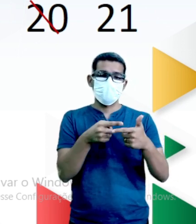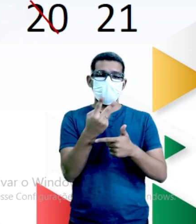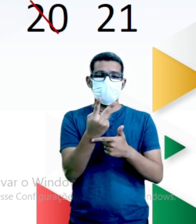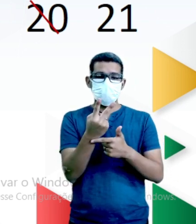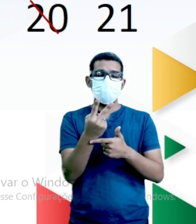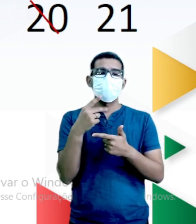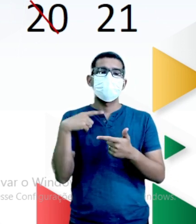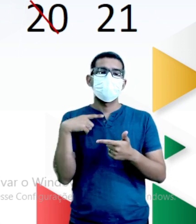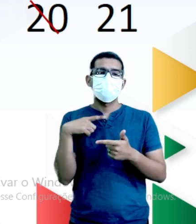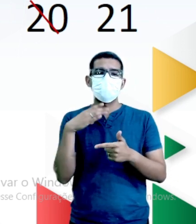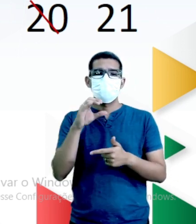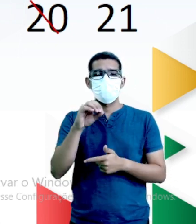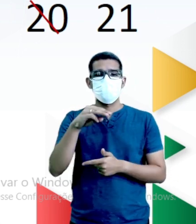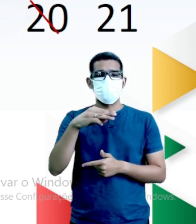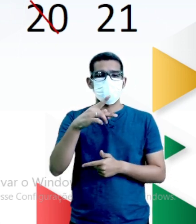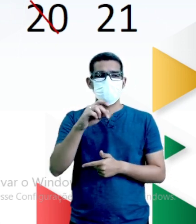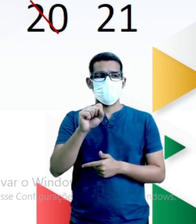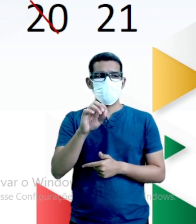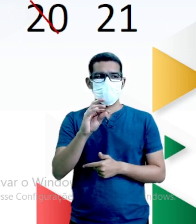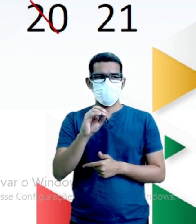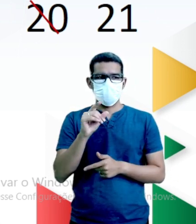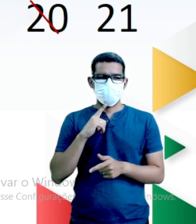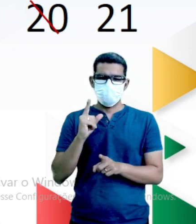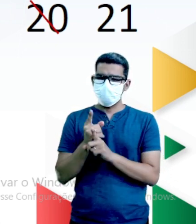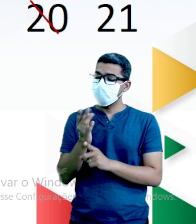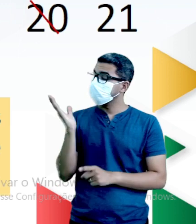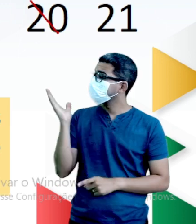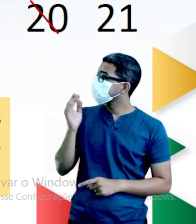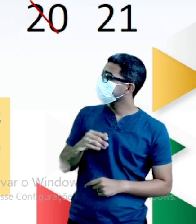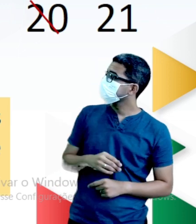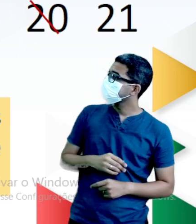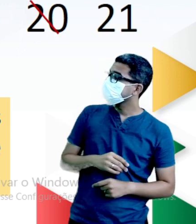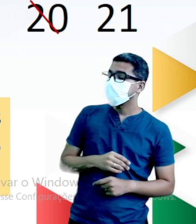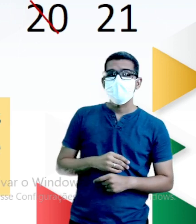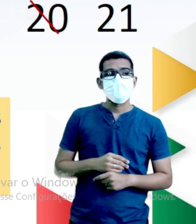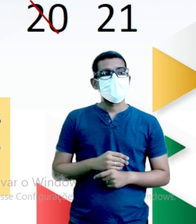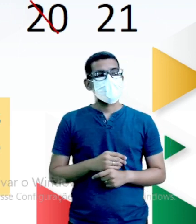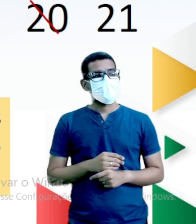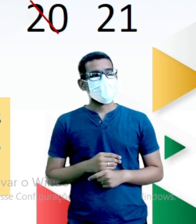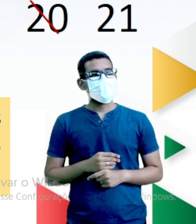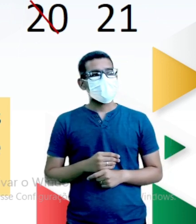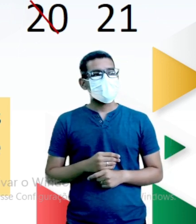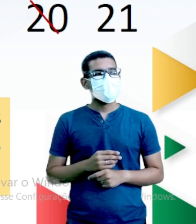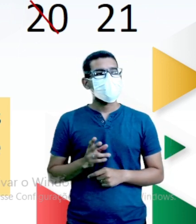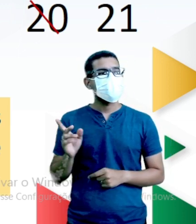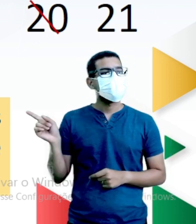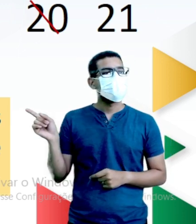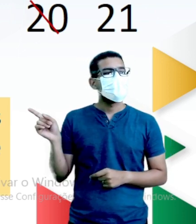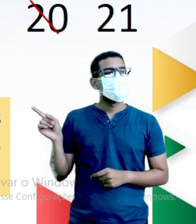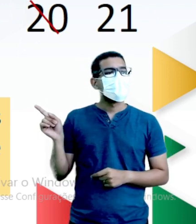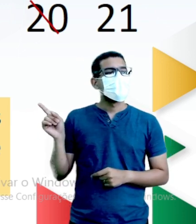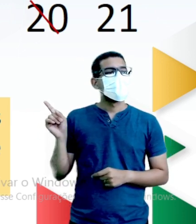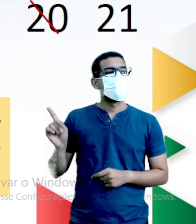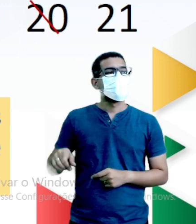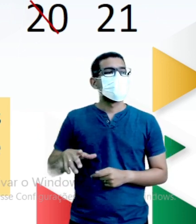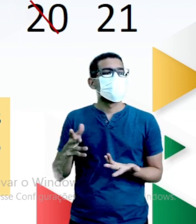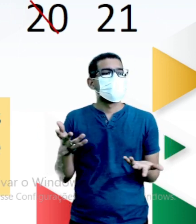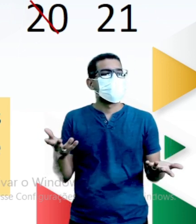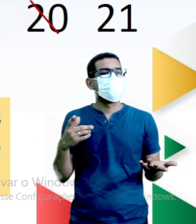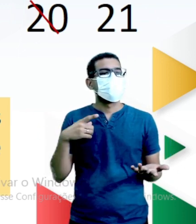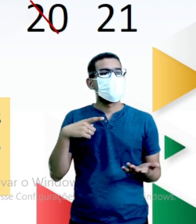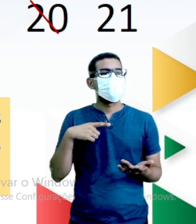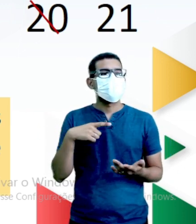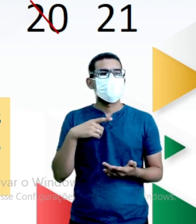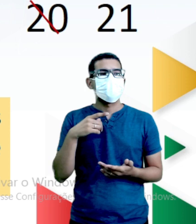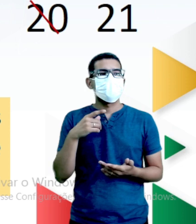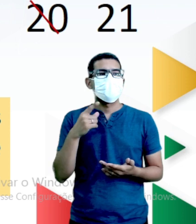são compostos. São esses que a gente deixou marcado, beleza? Agora, os números primos de 1 até 100, aí a gente vai